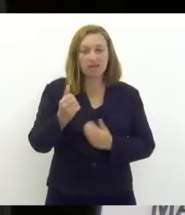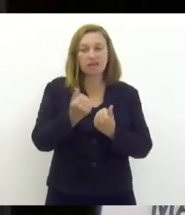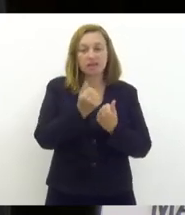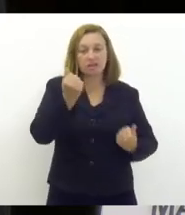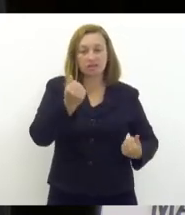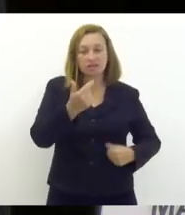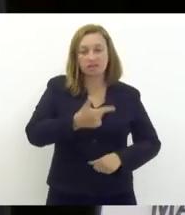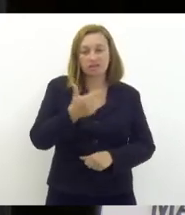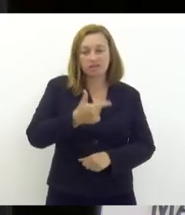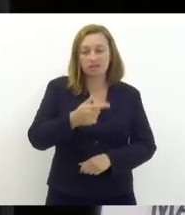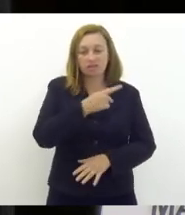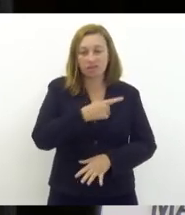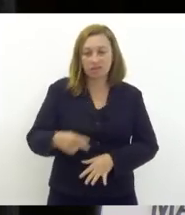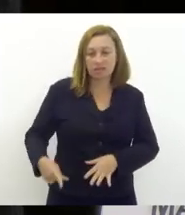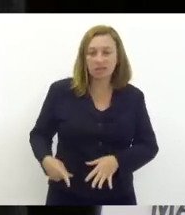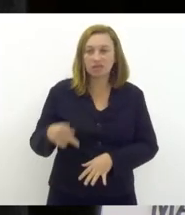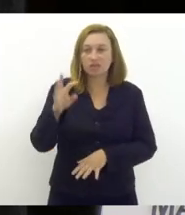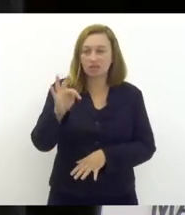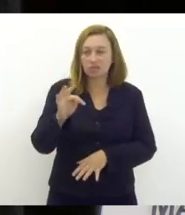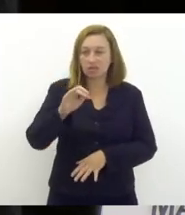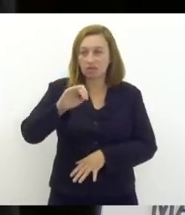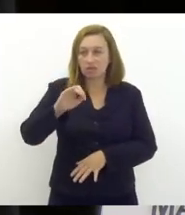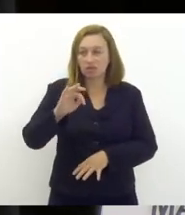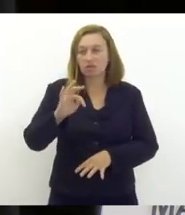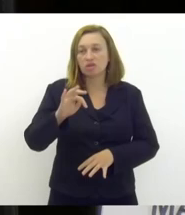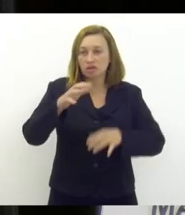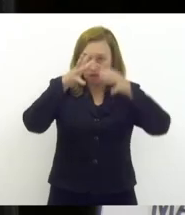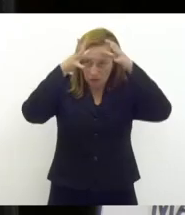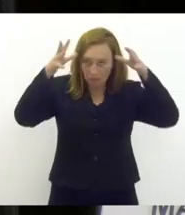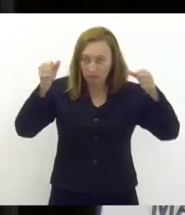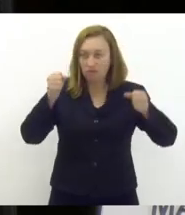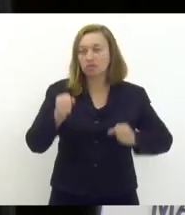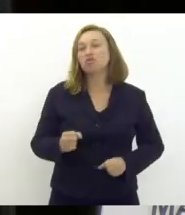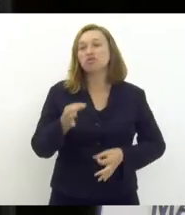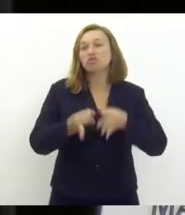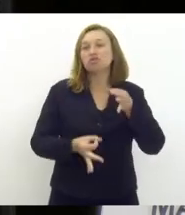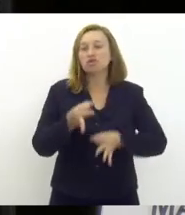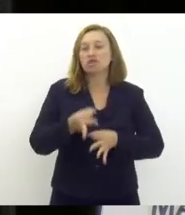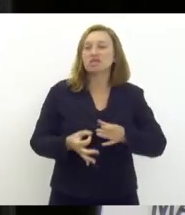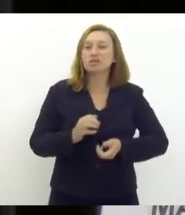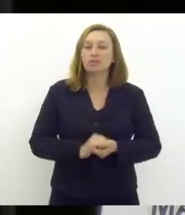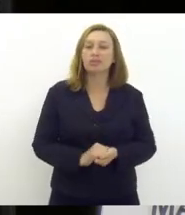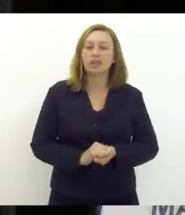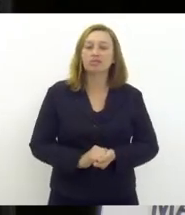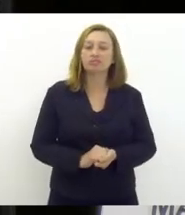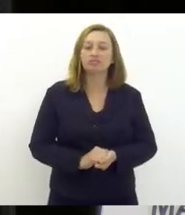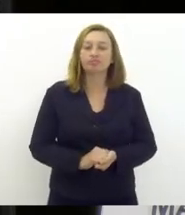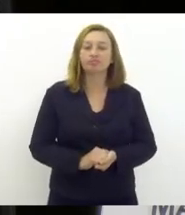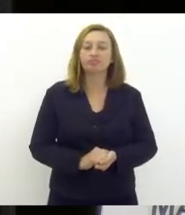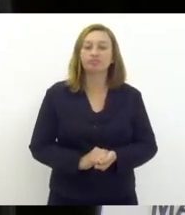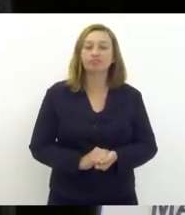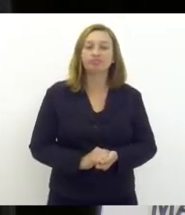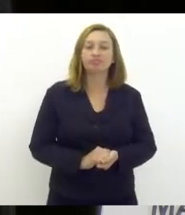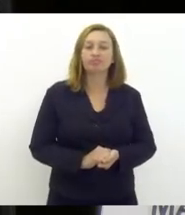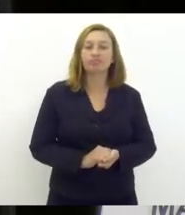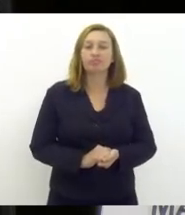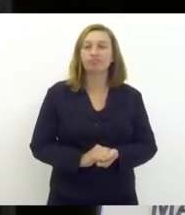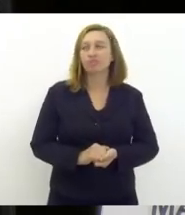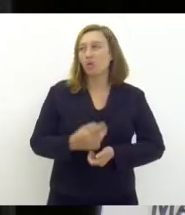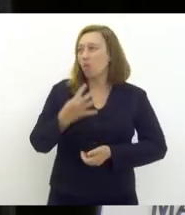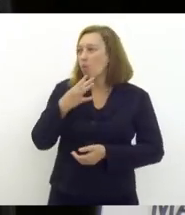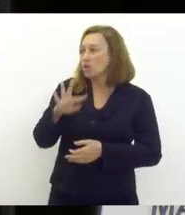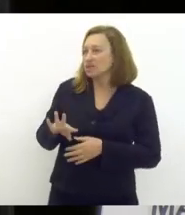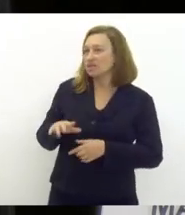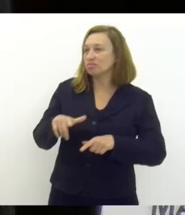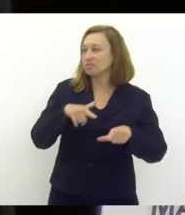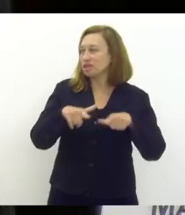Nossa homenageada ao longo dosos 27 anos na magistratura criminal no Rio de Janeiro Claro que não hav Não havia como não conhecer o trabalho